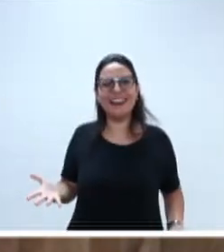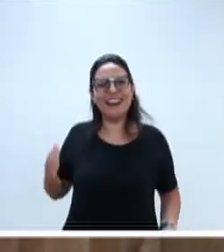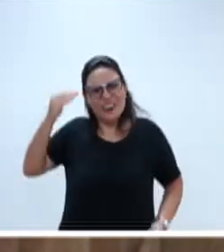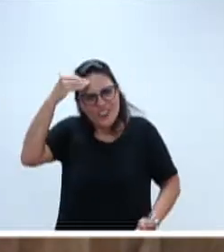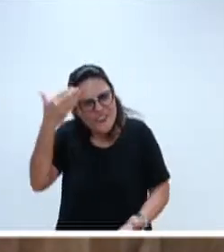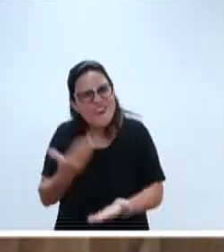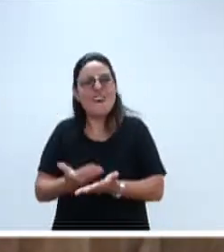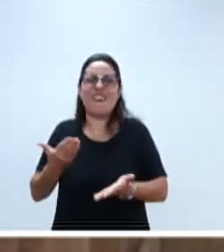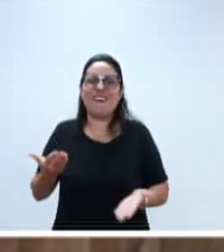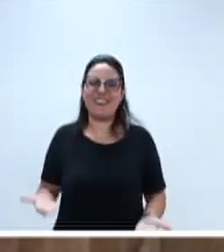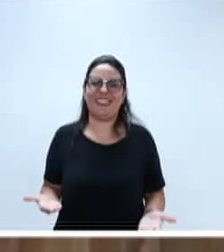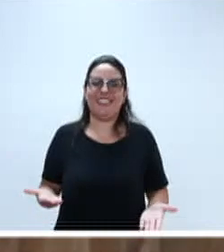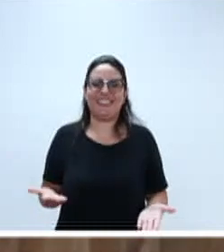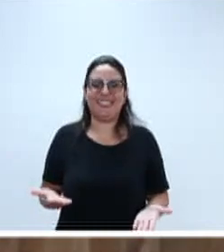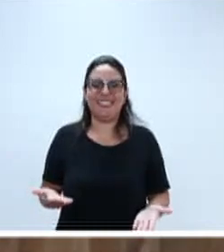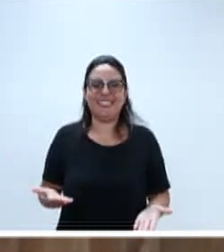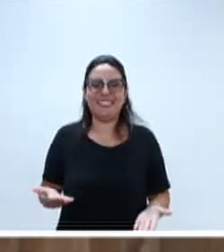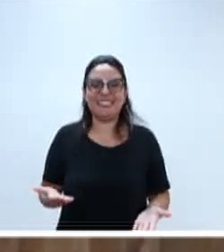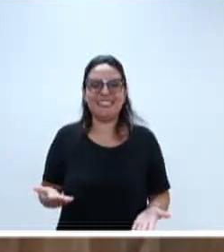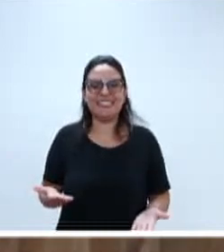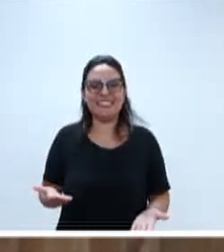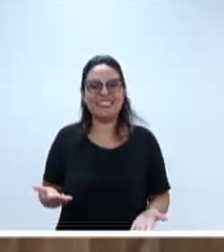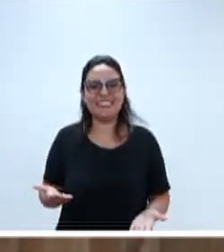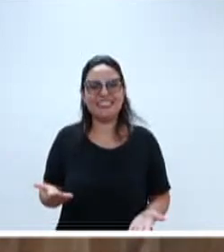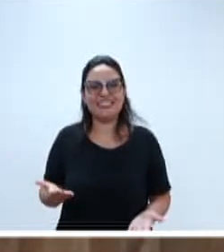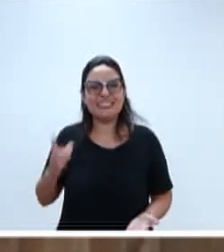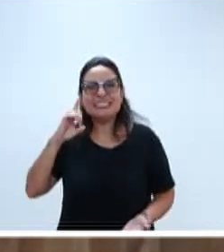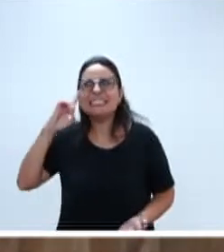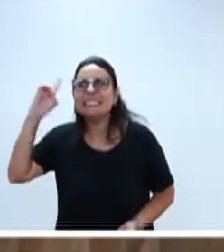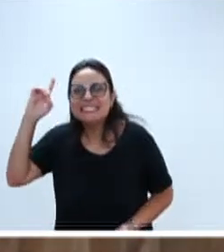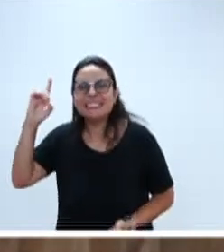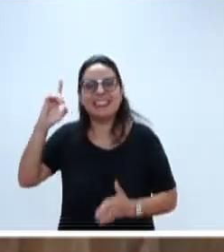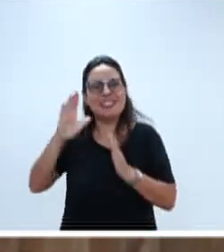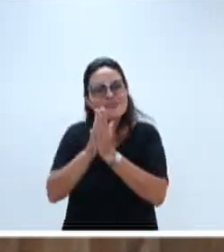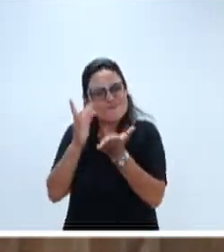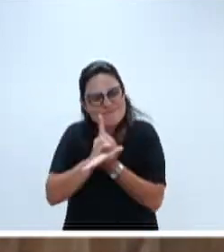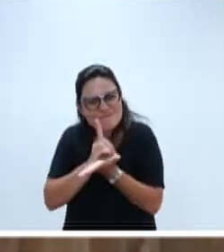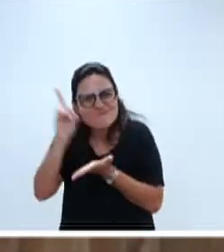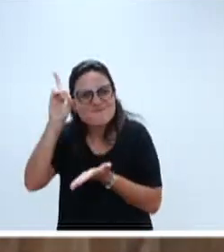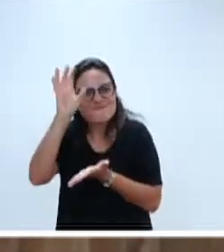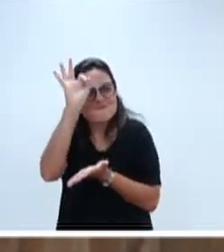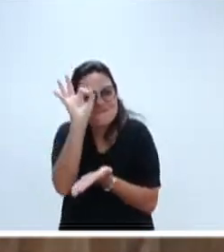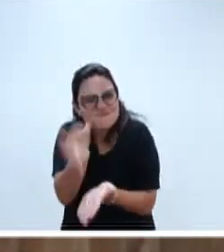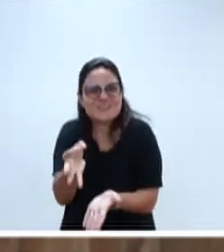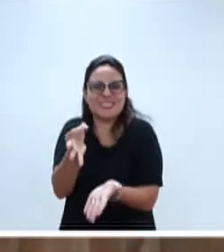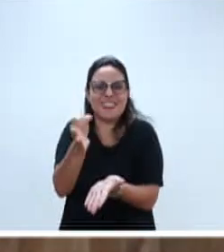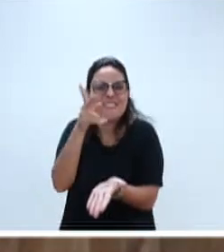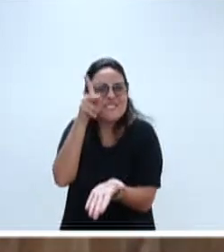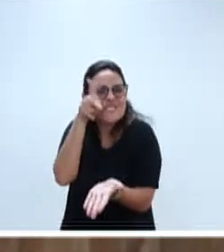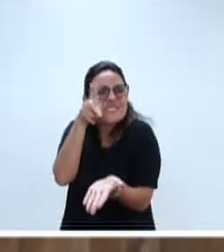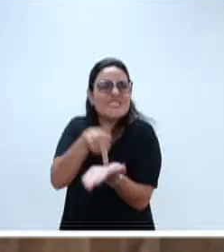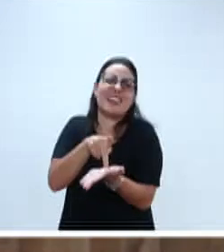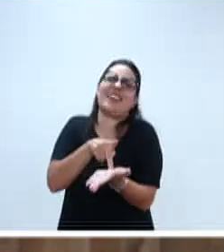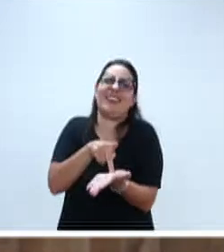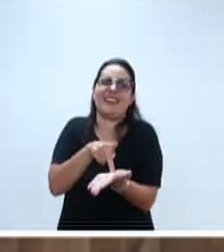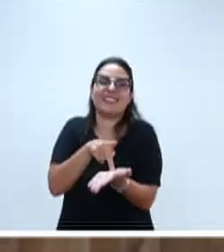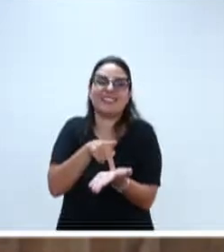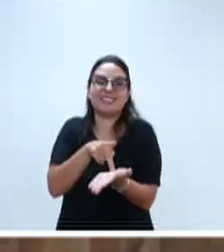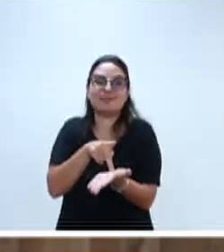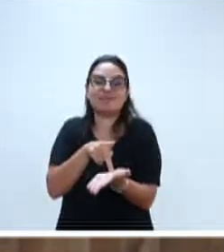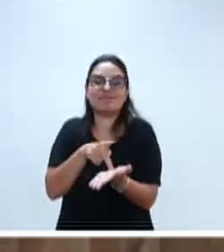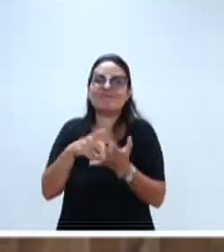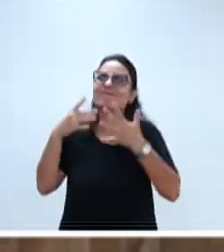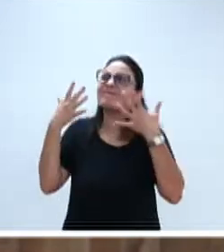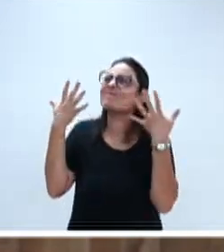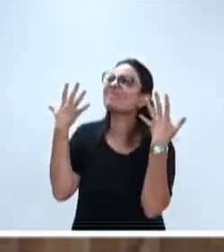Confia no Senhor. Confia na sua palavra. Confia na sua palavra.